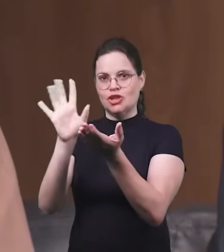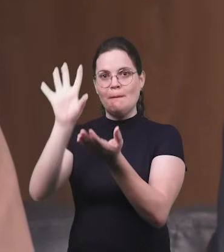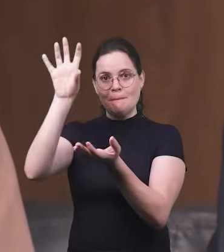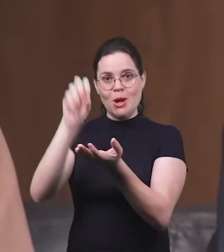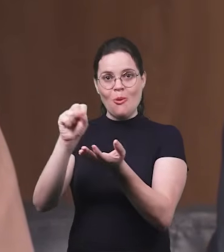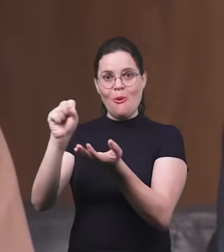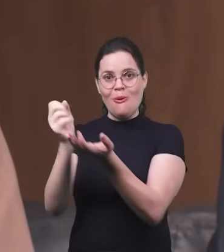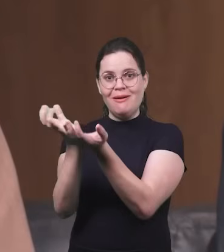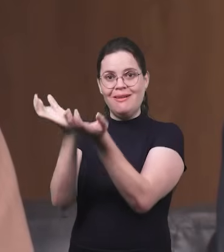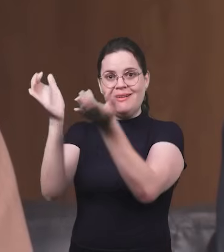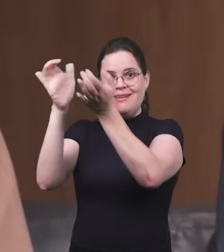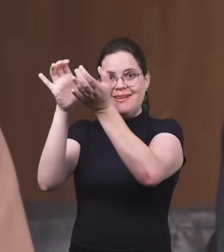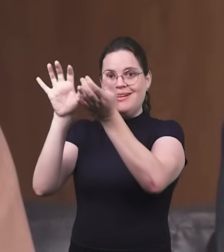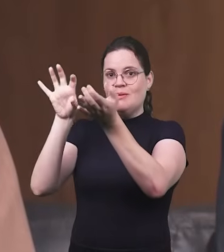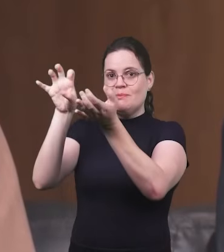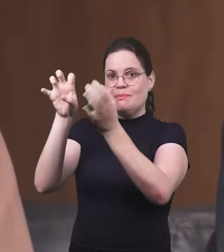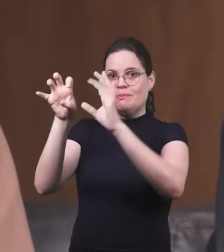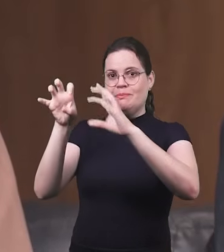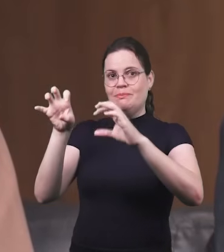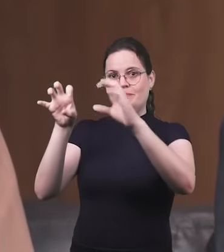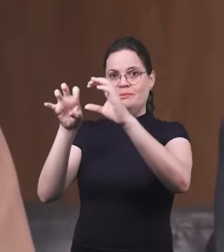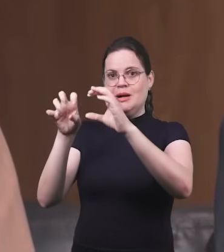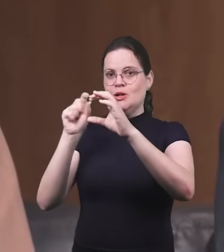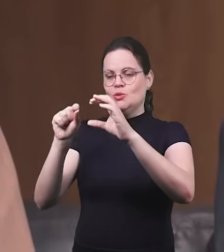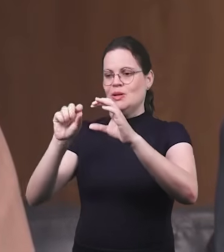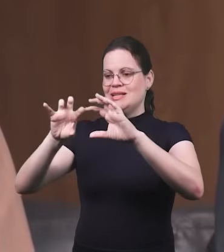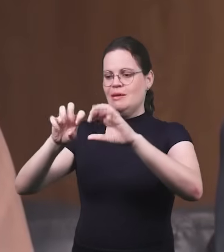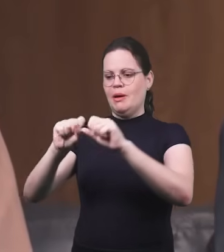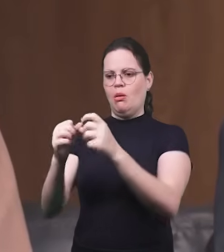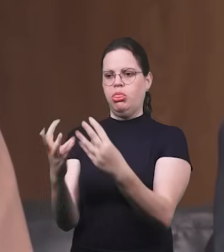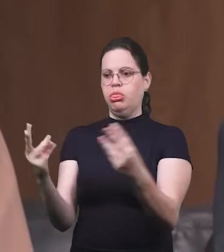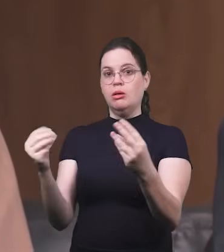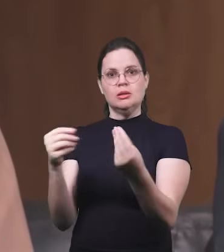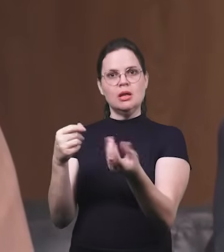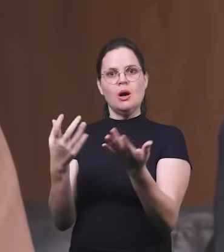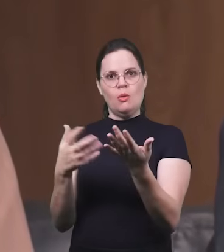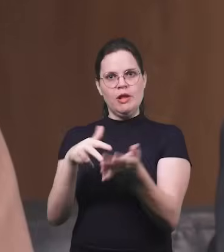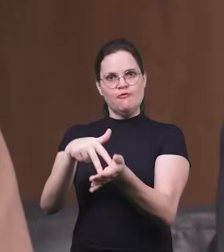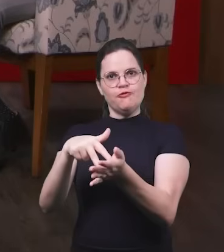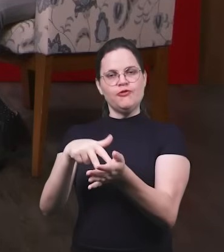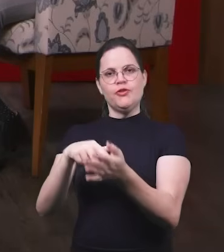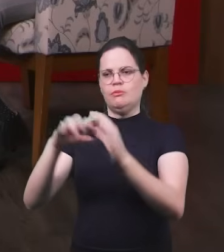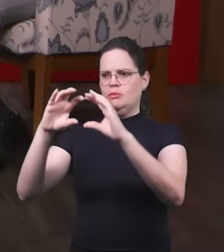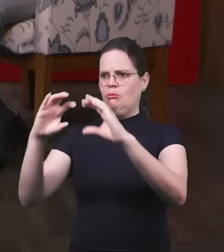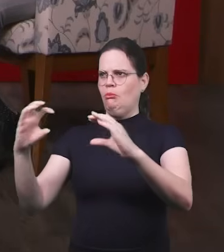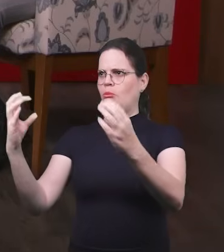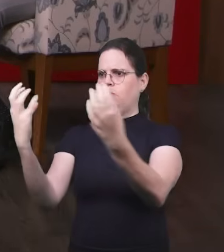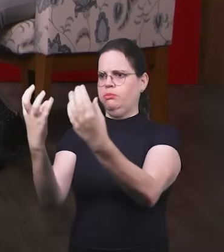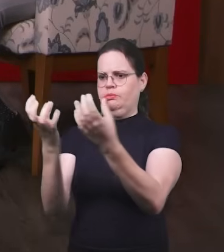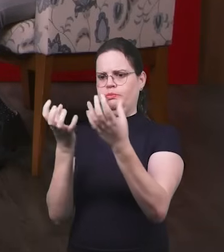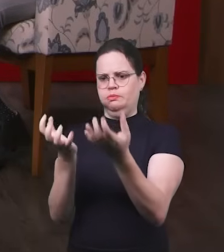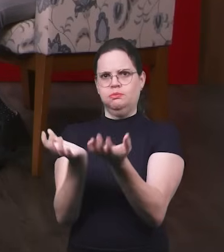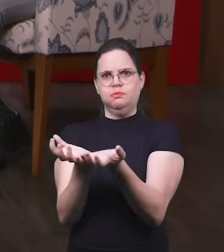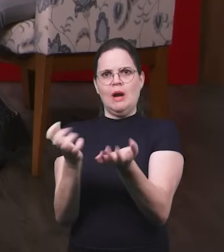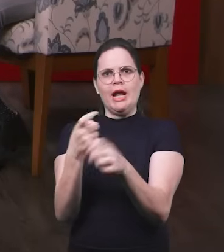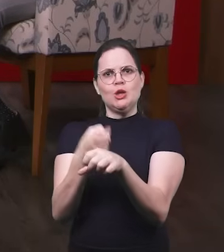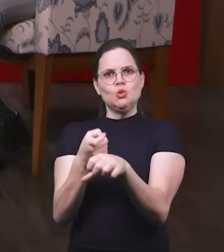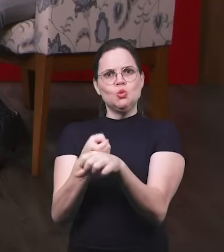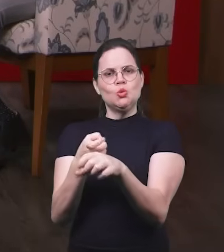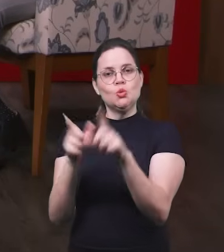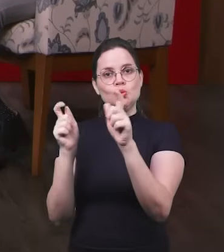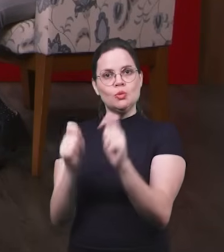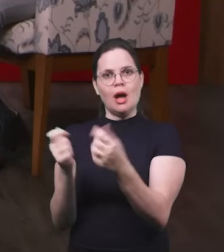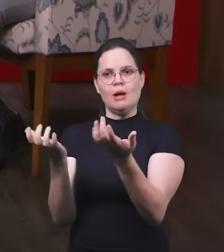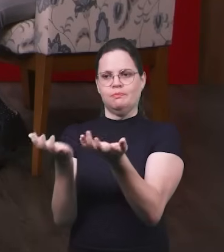solidez ali, você não coloca a mão num graveto, ele desmonta todo. É compacto, né? Ele é compacto, então o pai e a mãe que tem